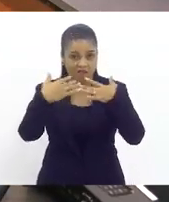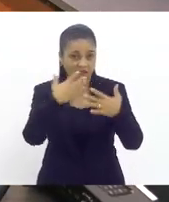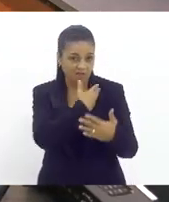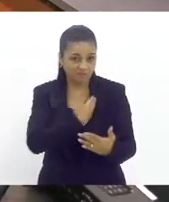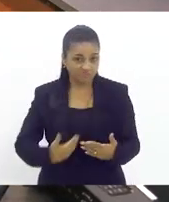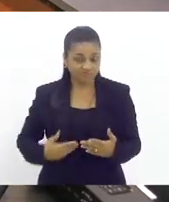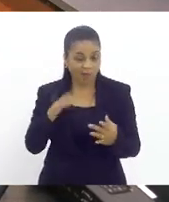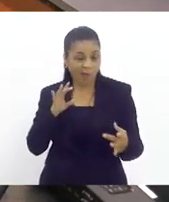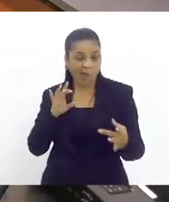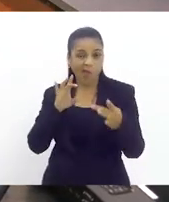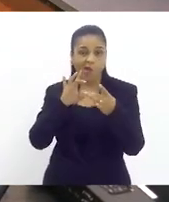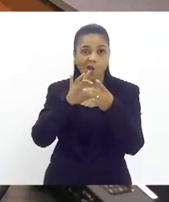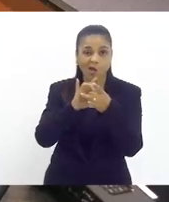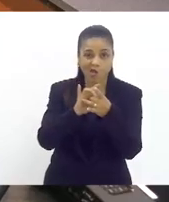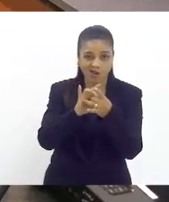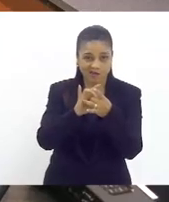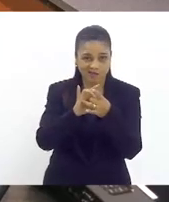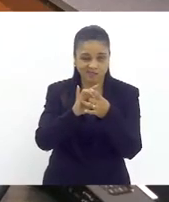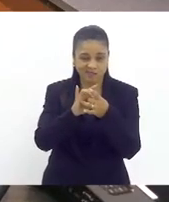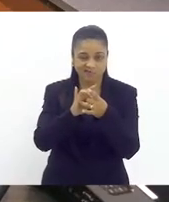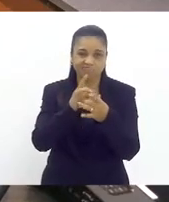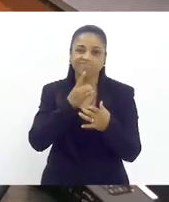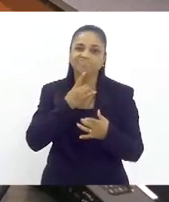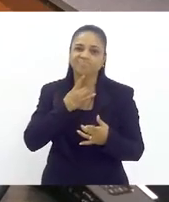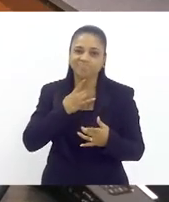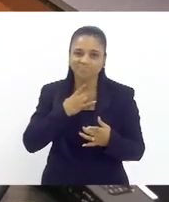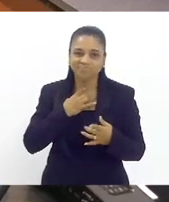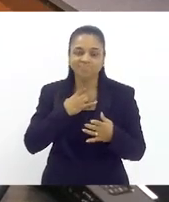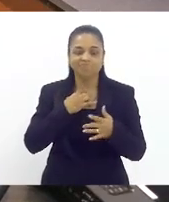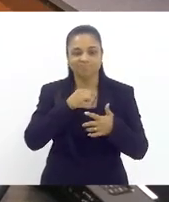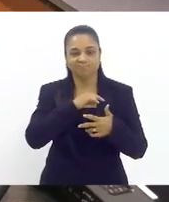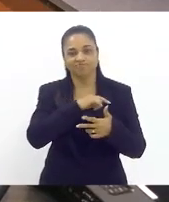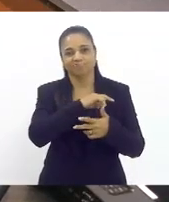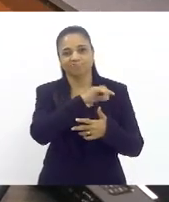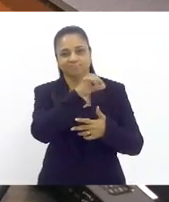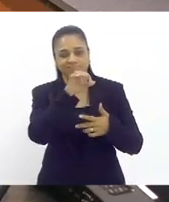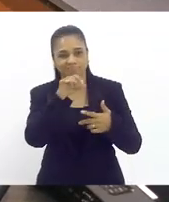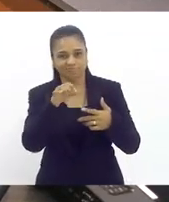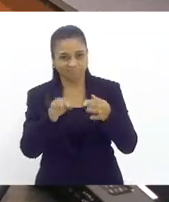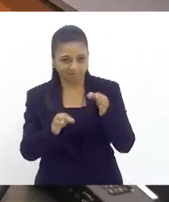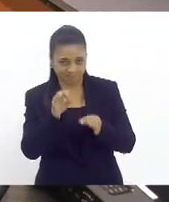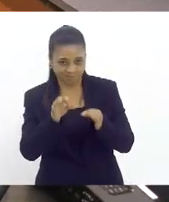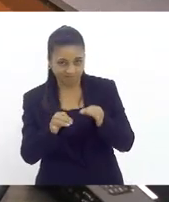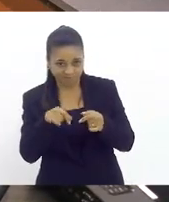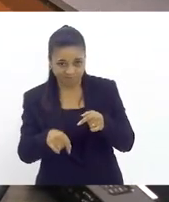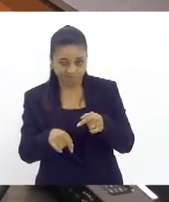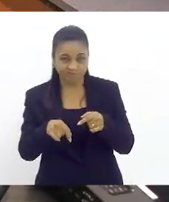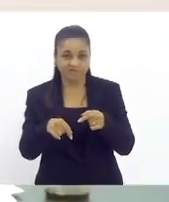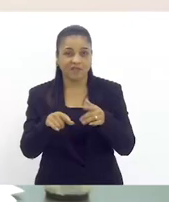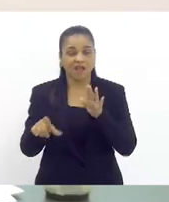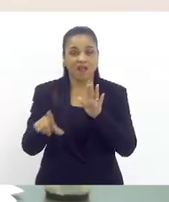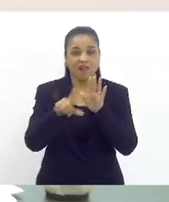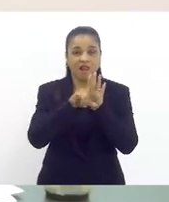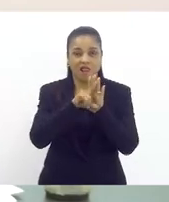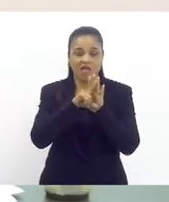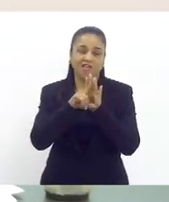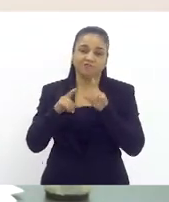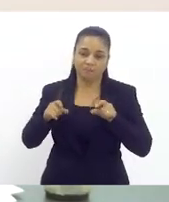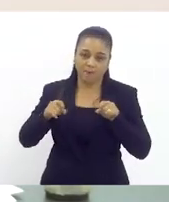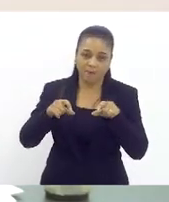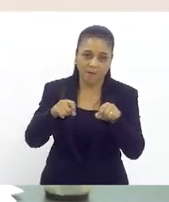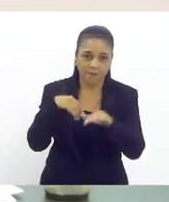estabelecer uma conexão com o propósito legislativo pegando como tema a lei de recuperação ambiental